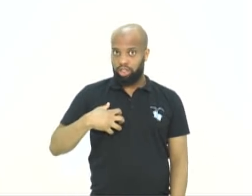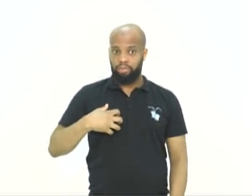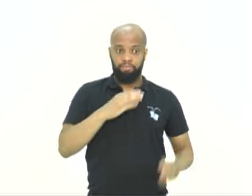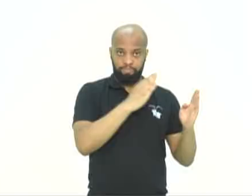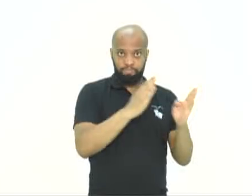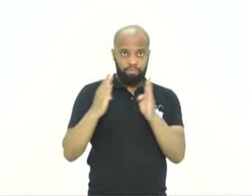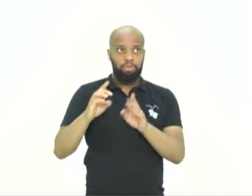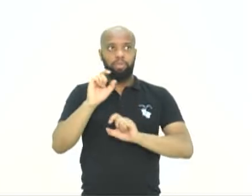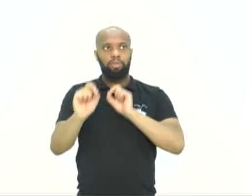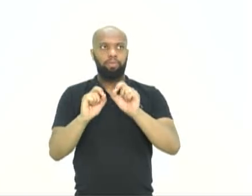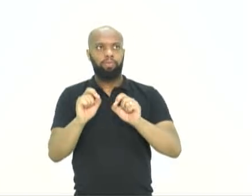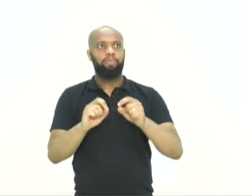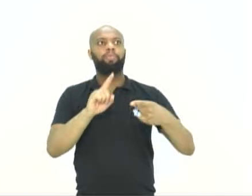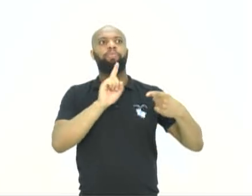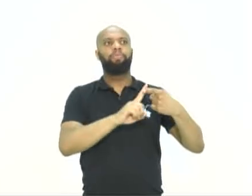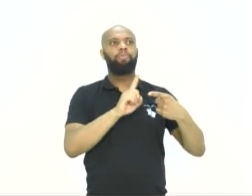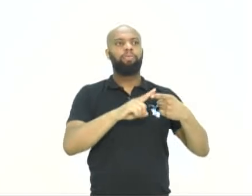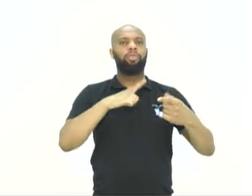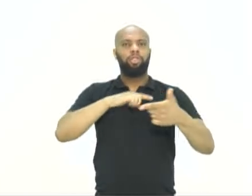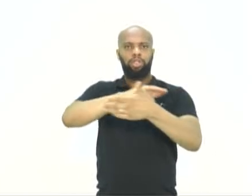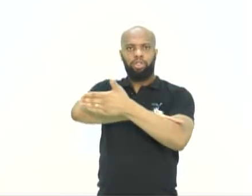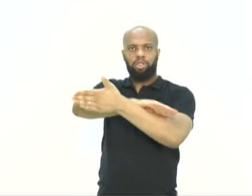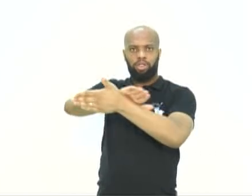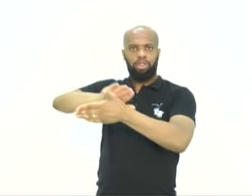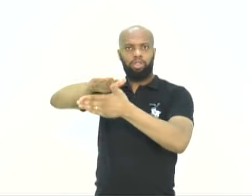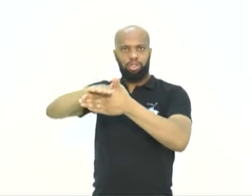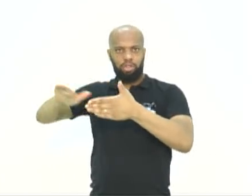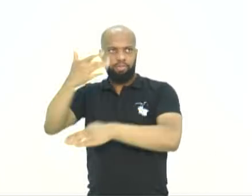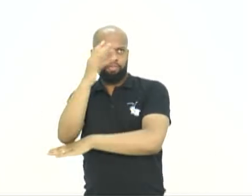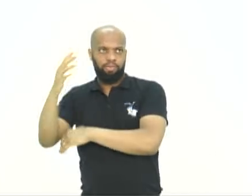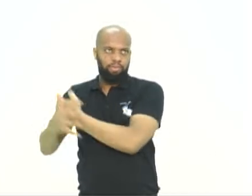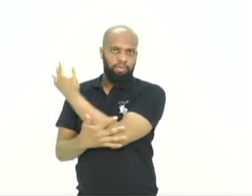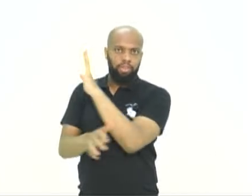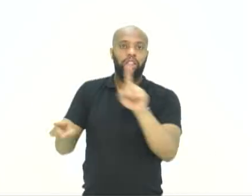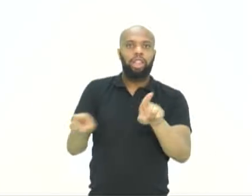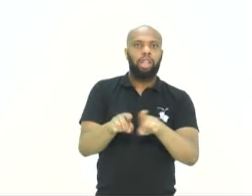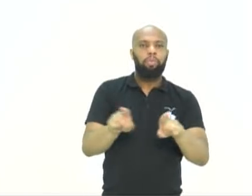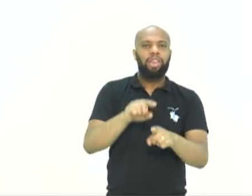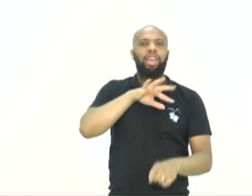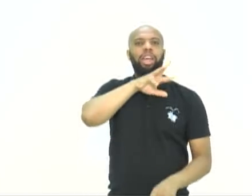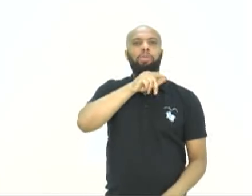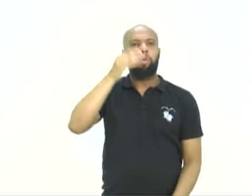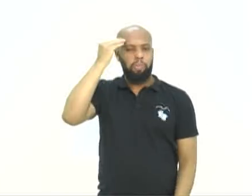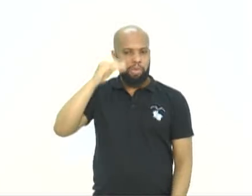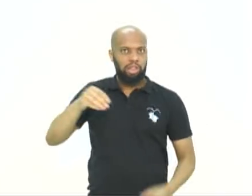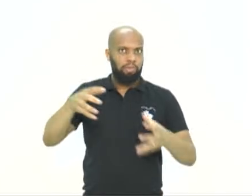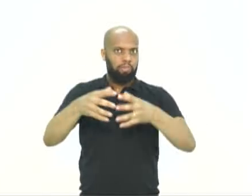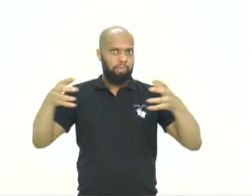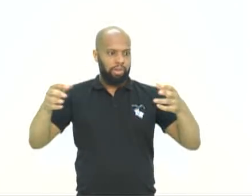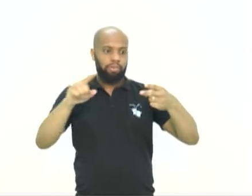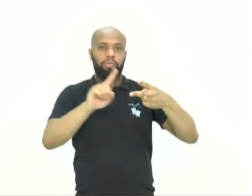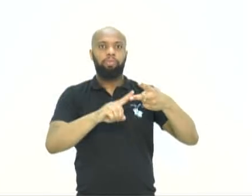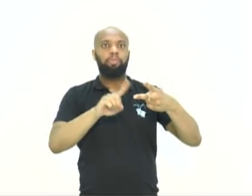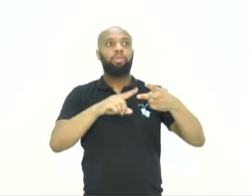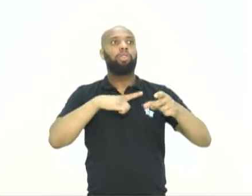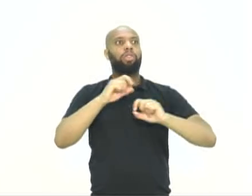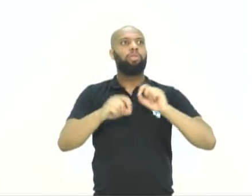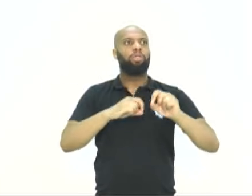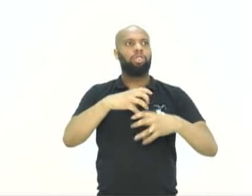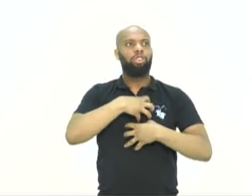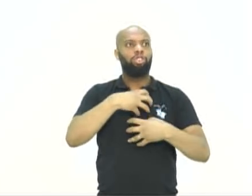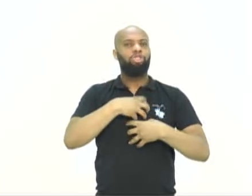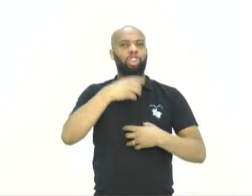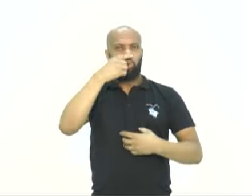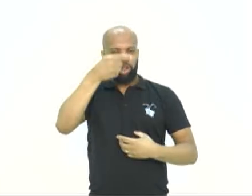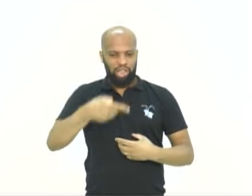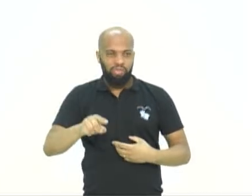respectivamente? Olha lá, alternativa A, a Mata Atlântica e fósseis de preguiça gigante. Alternativa B, o mamute e a costa da